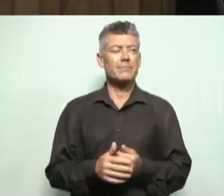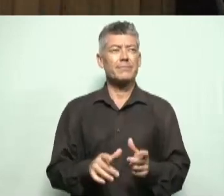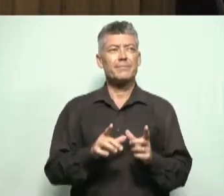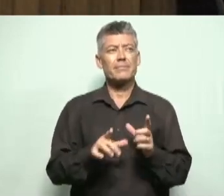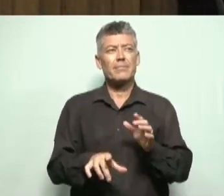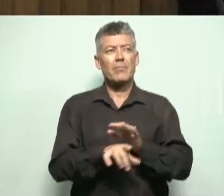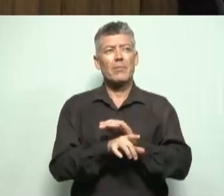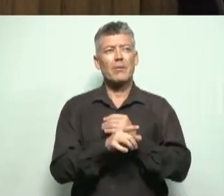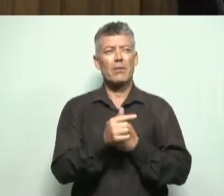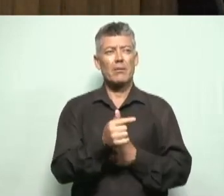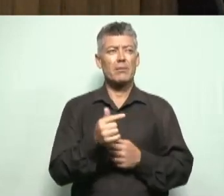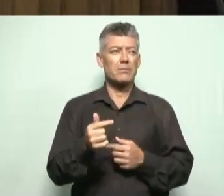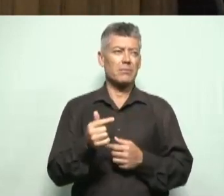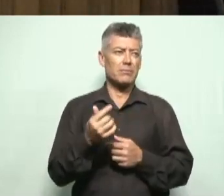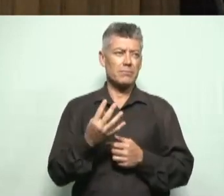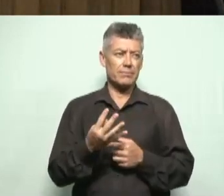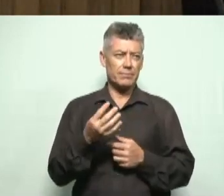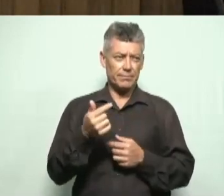de Lei